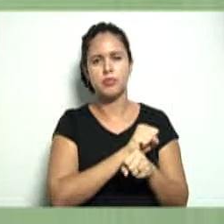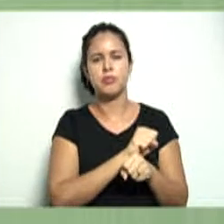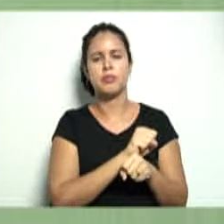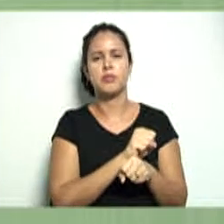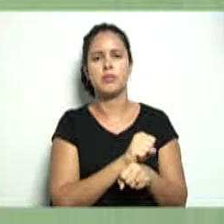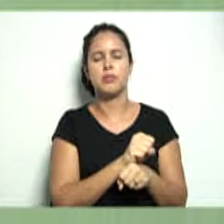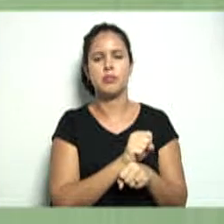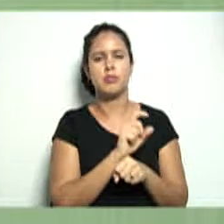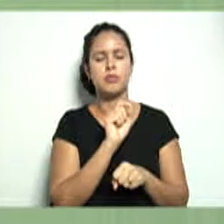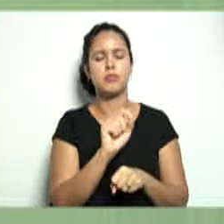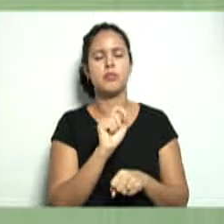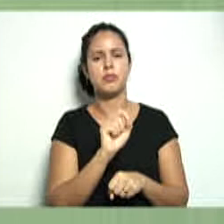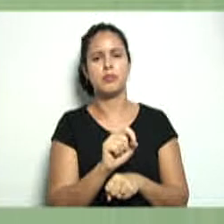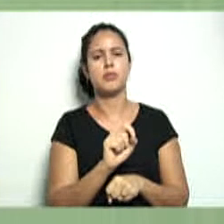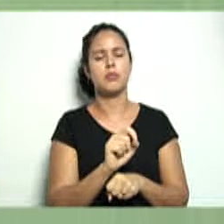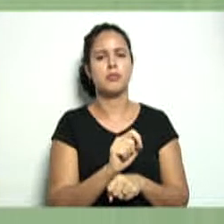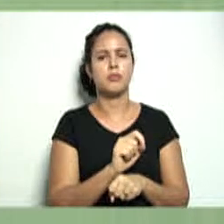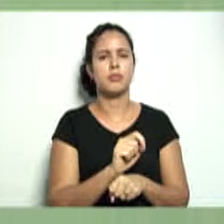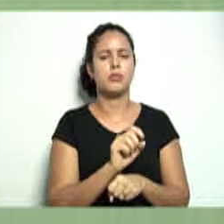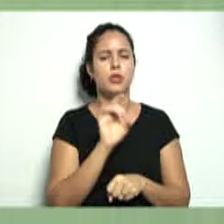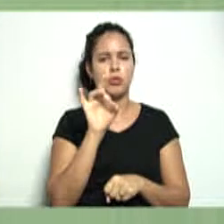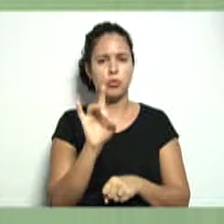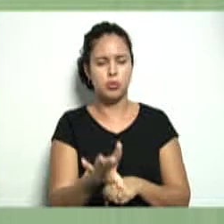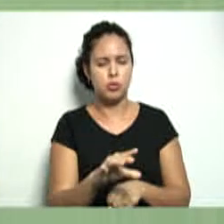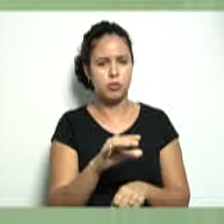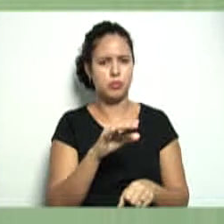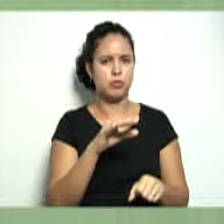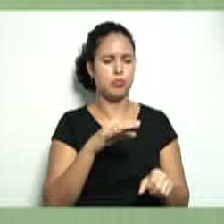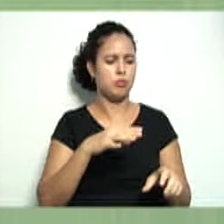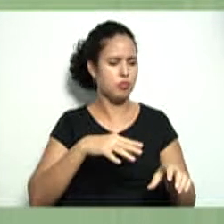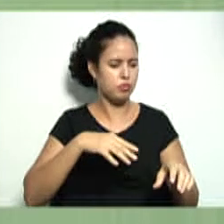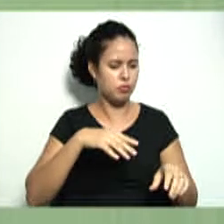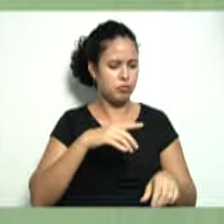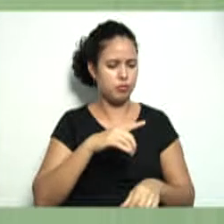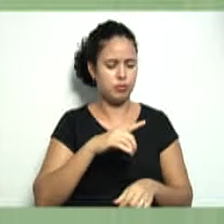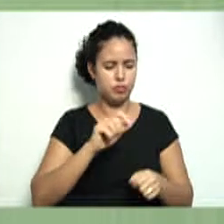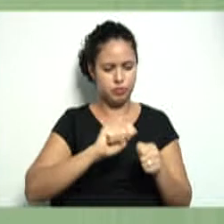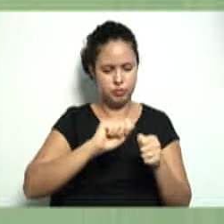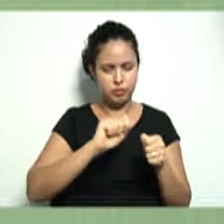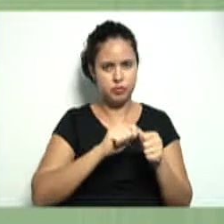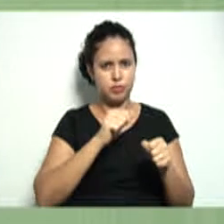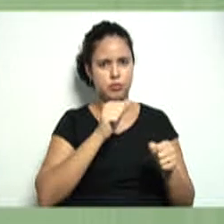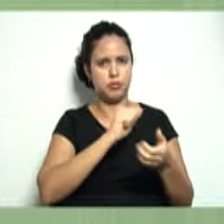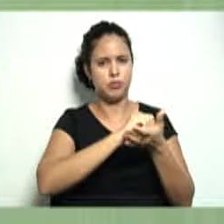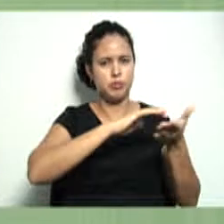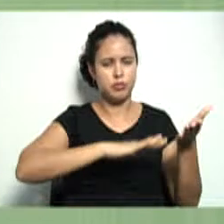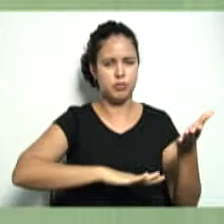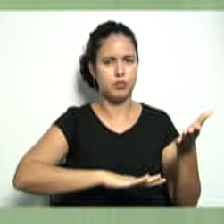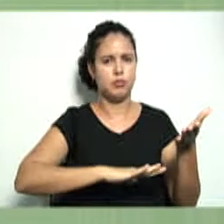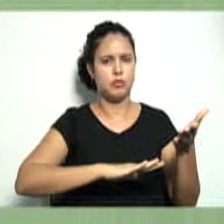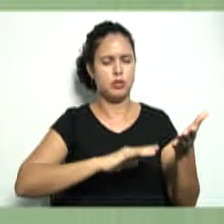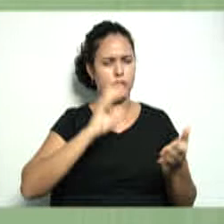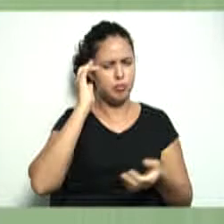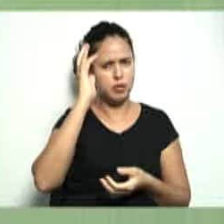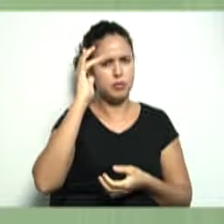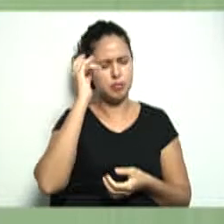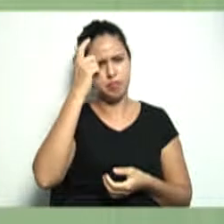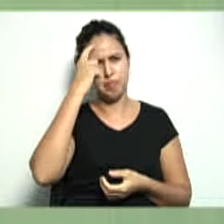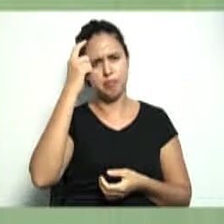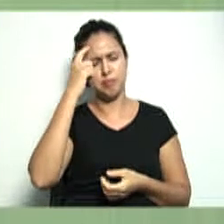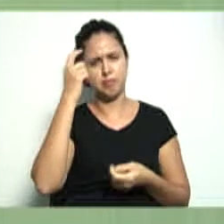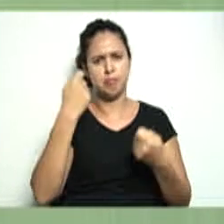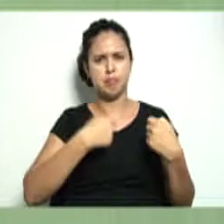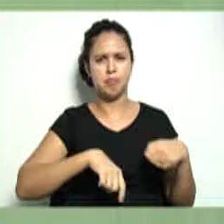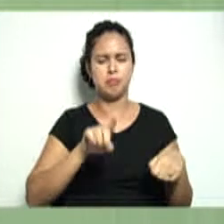no passado que eles somente executassem as atividades, que eles não refletissem. Por isso que